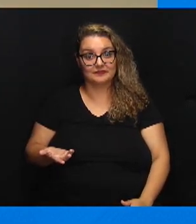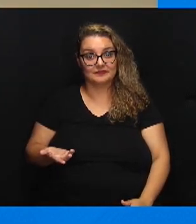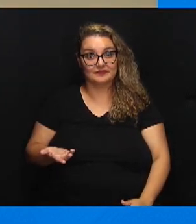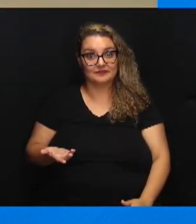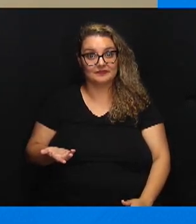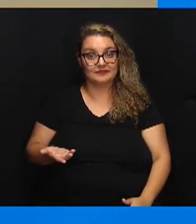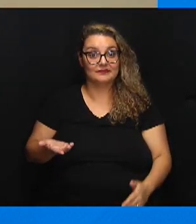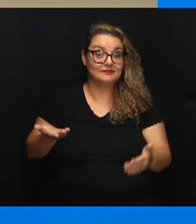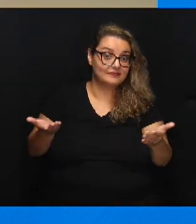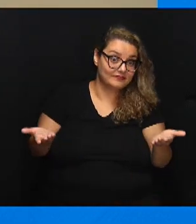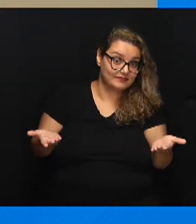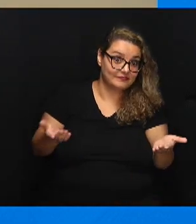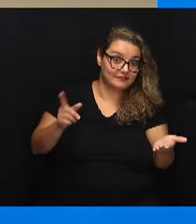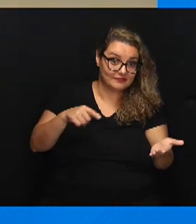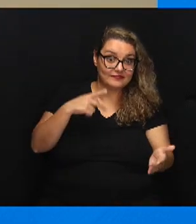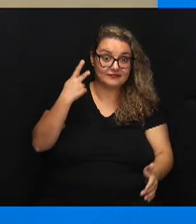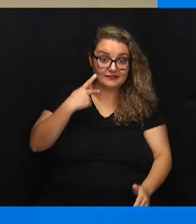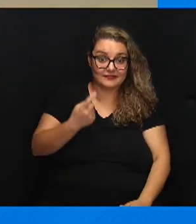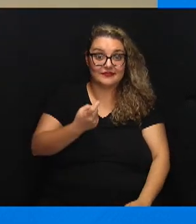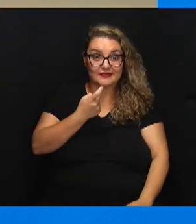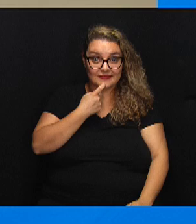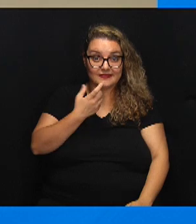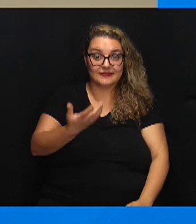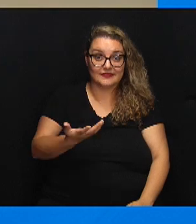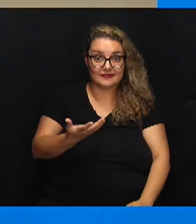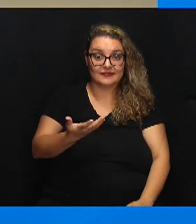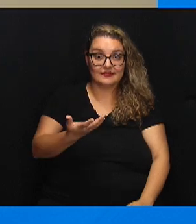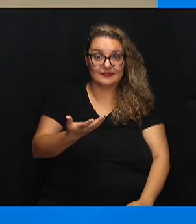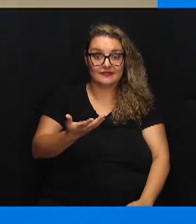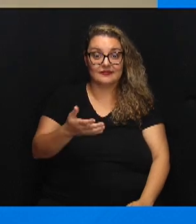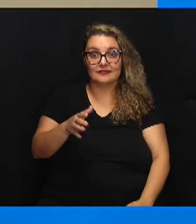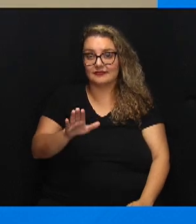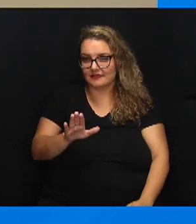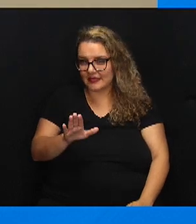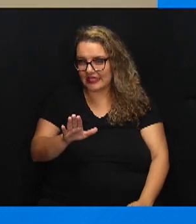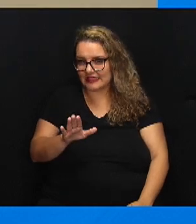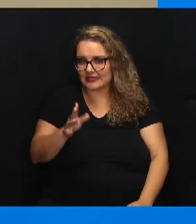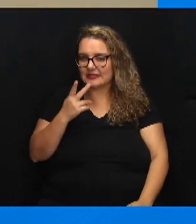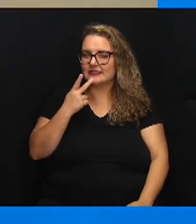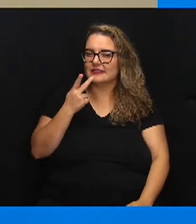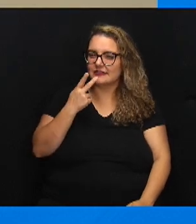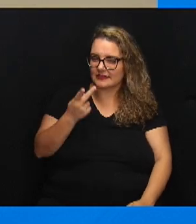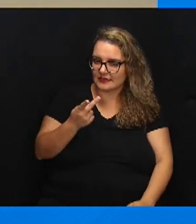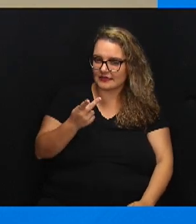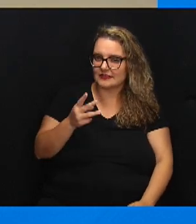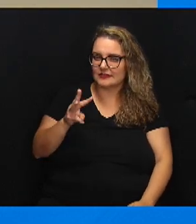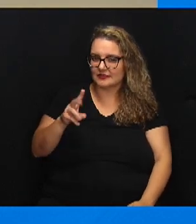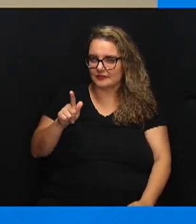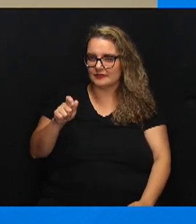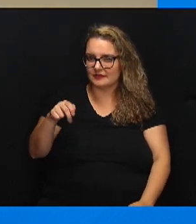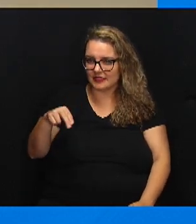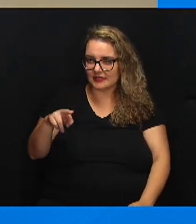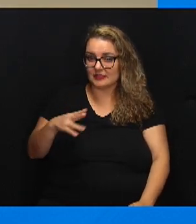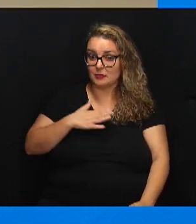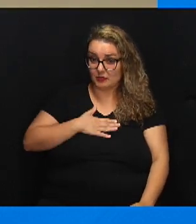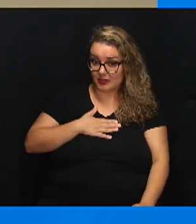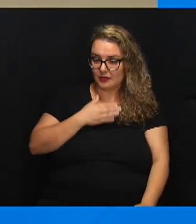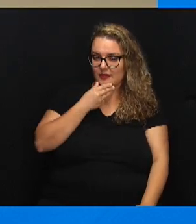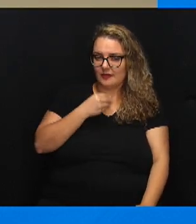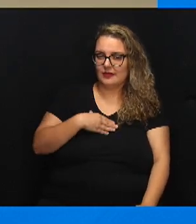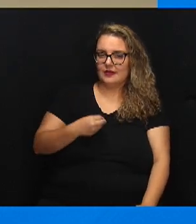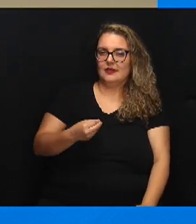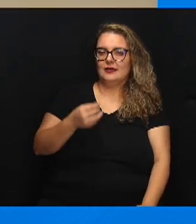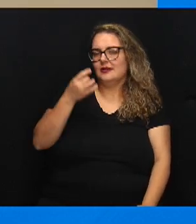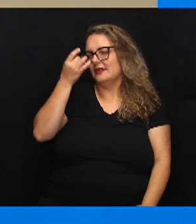Daí virou vereador em Campinas. Mas, para falar de Wagner, meu filho, é